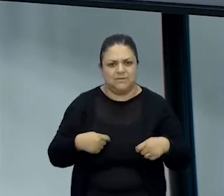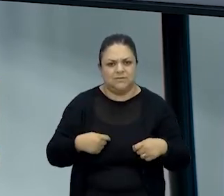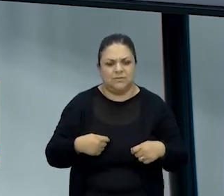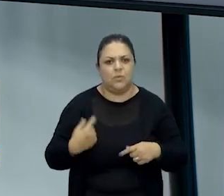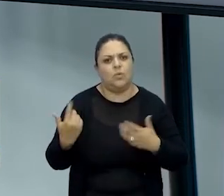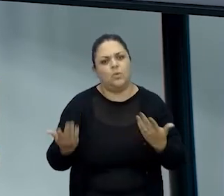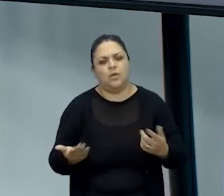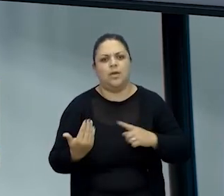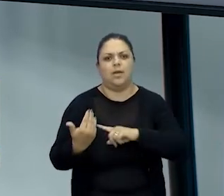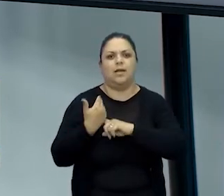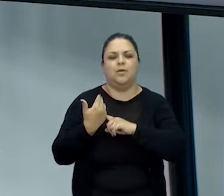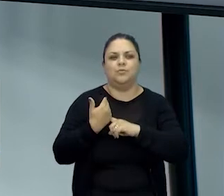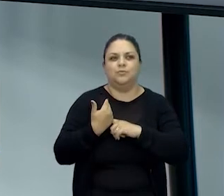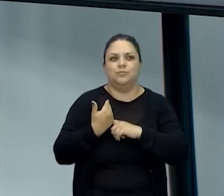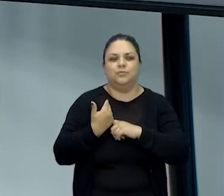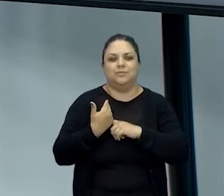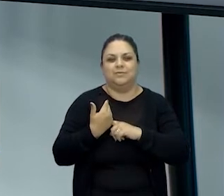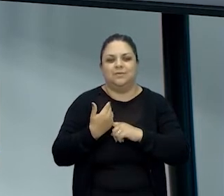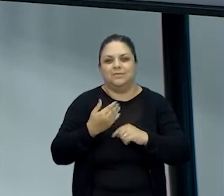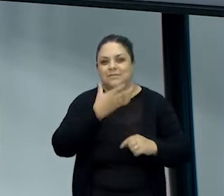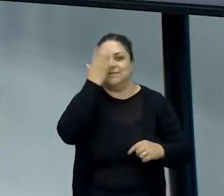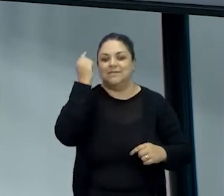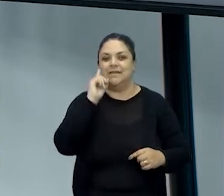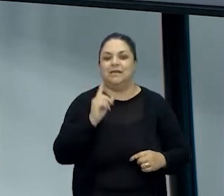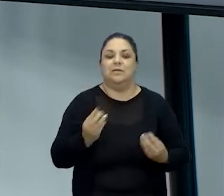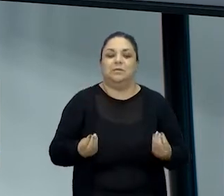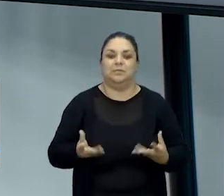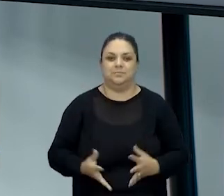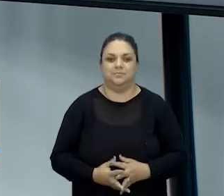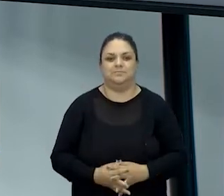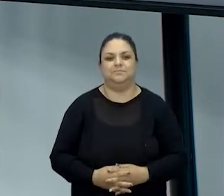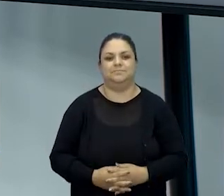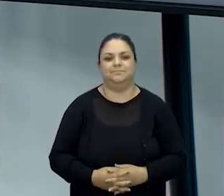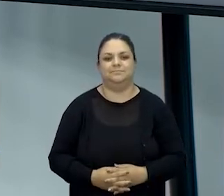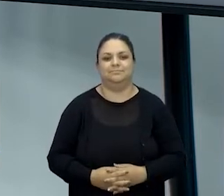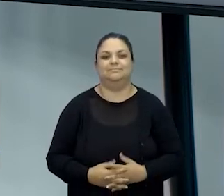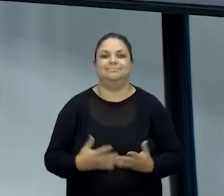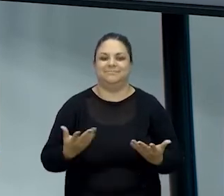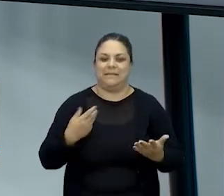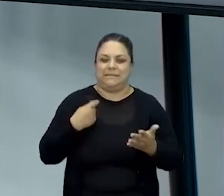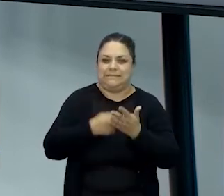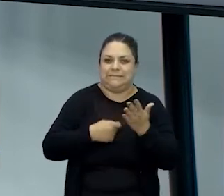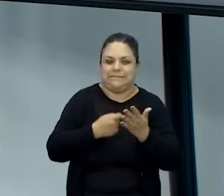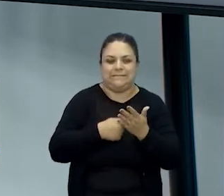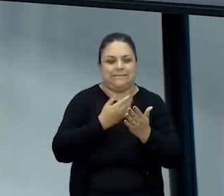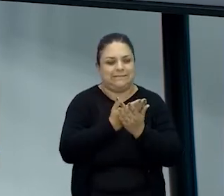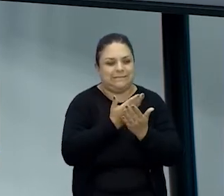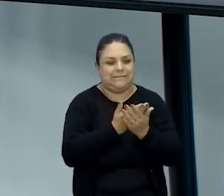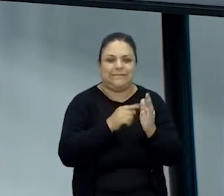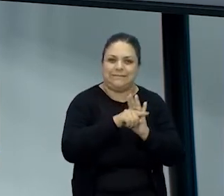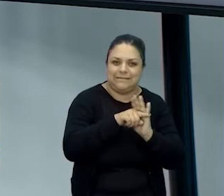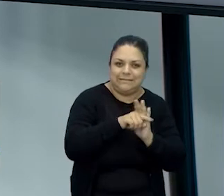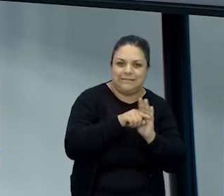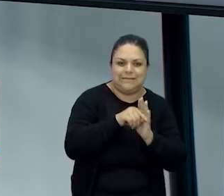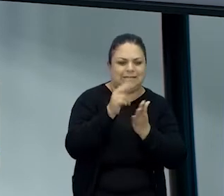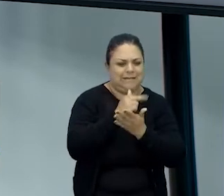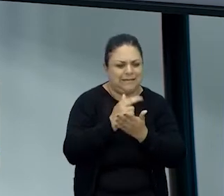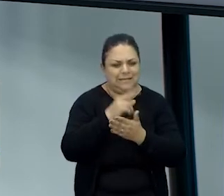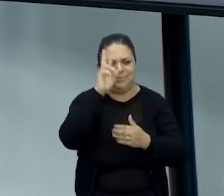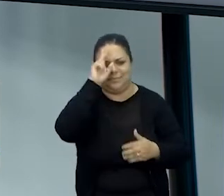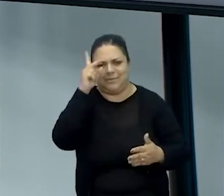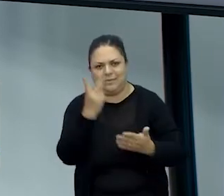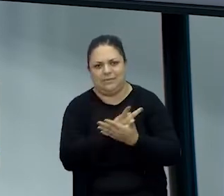que facilita a minha vida? Então, depois de muito penar, né, que fazendo os desenhos,